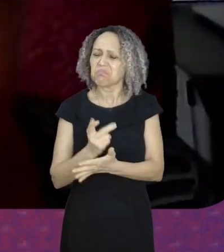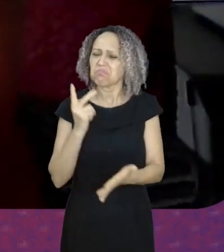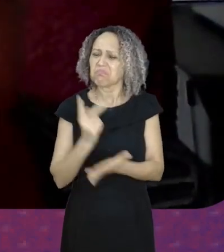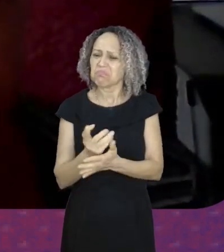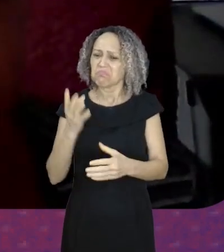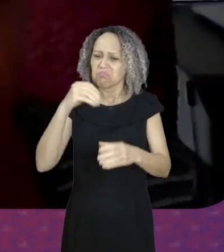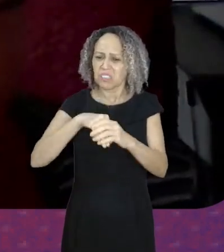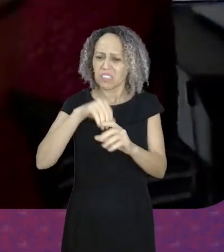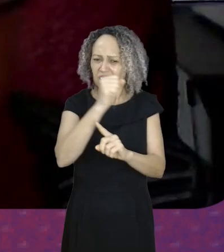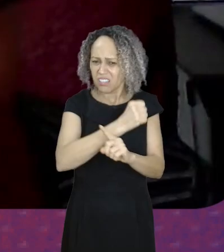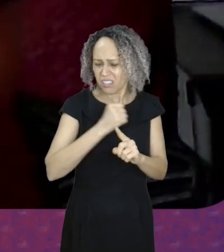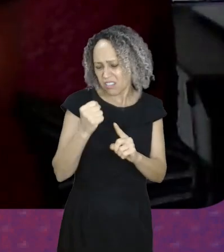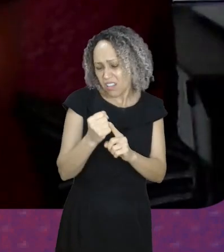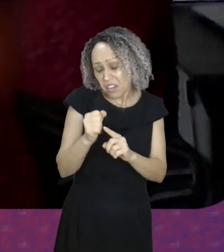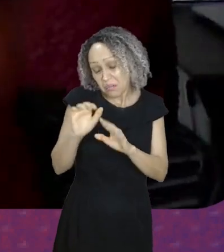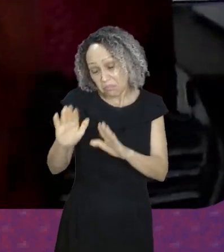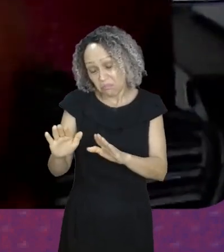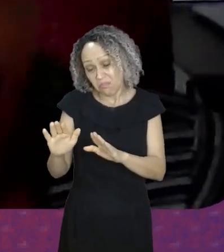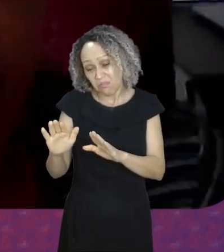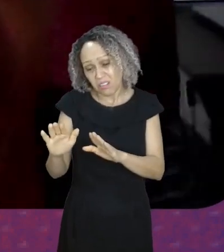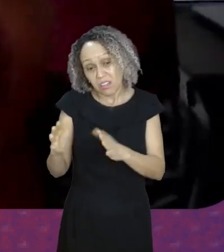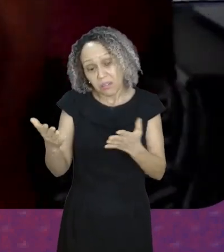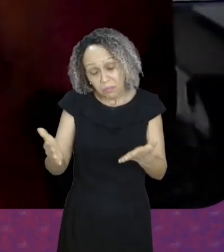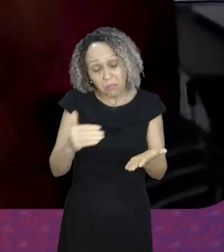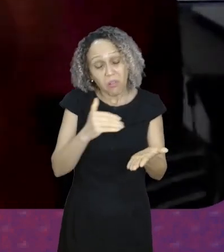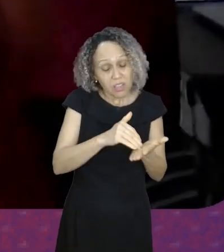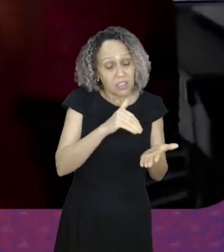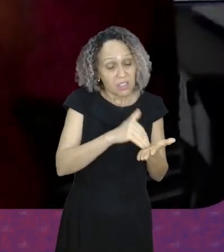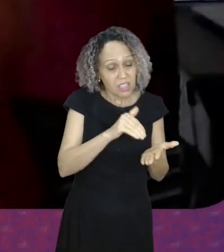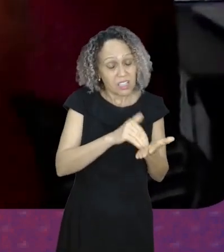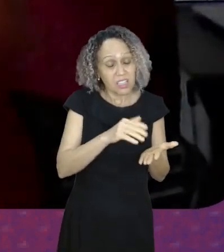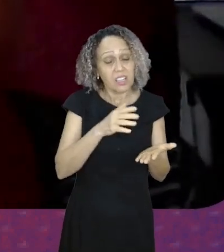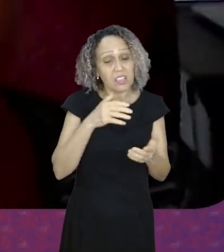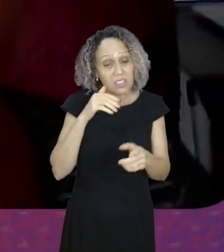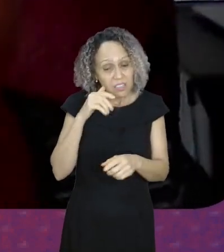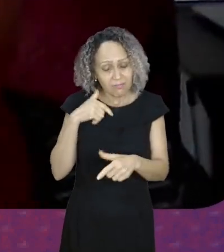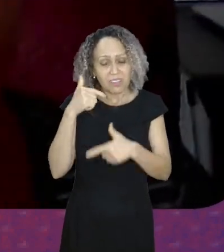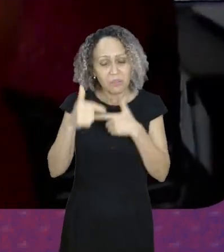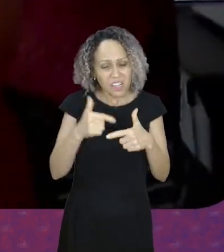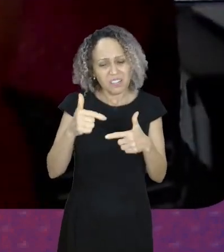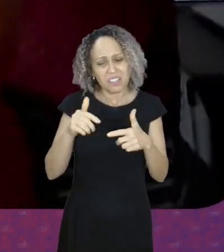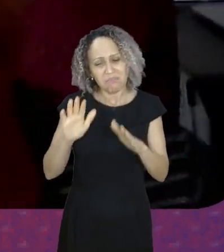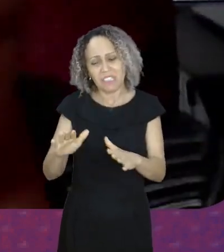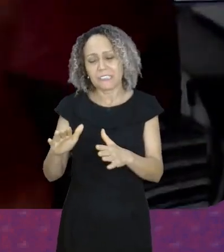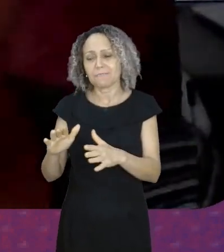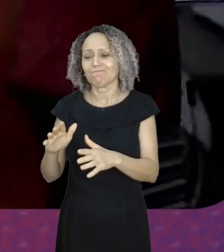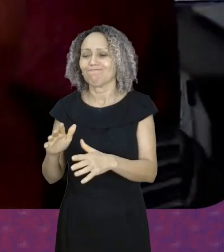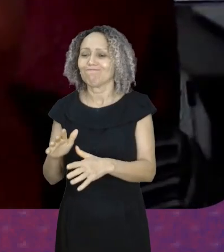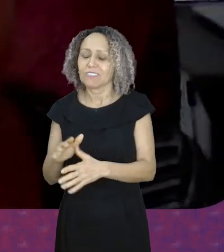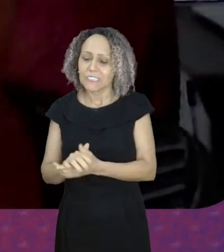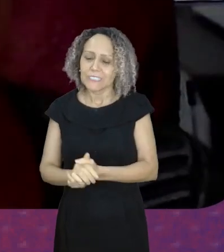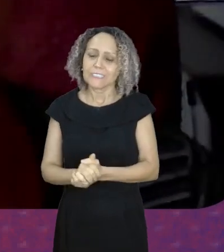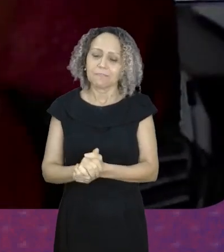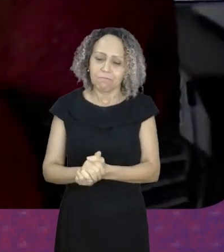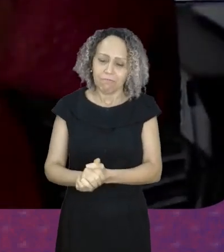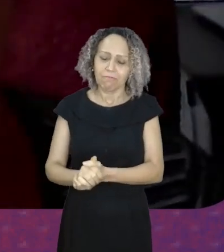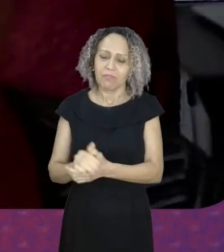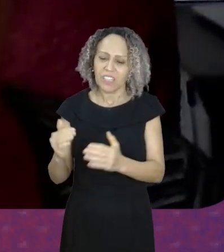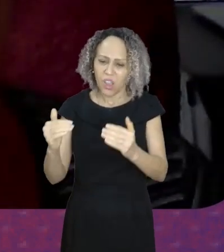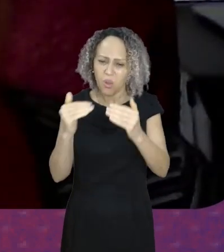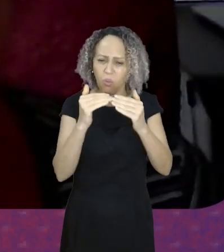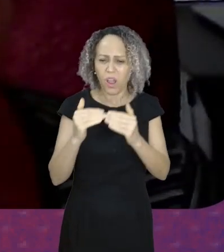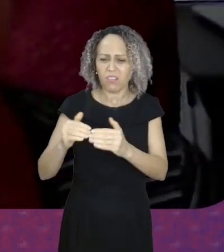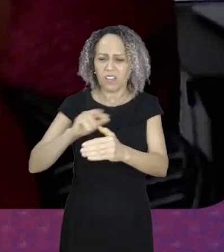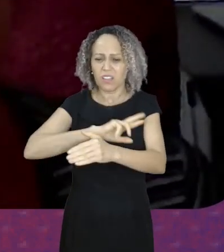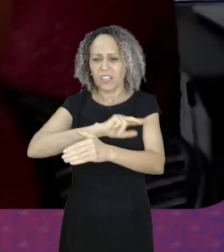e a atuação dessa secretaria, nós temos mais é que lutar para que essa secretaria seja plena, seja